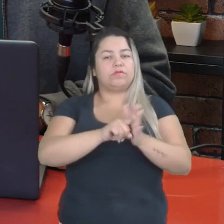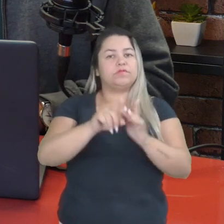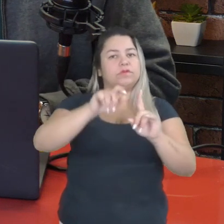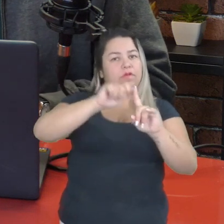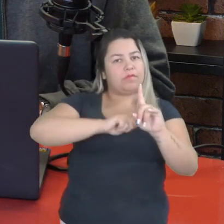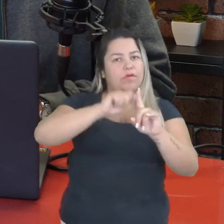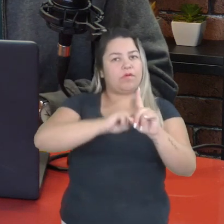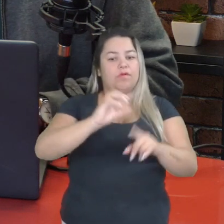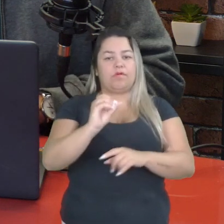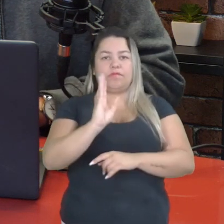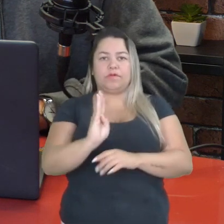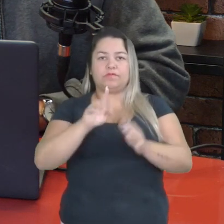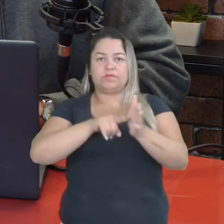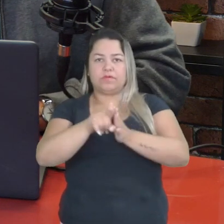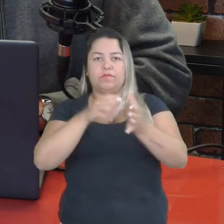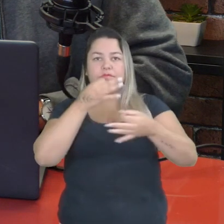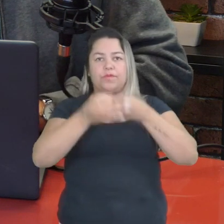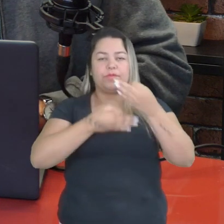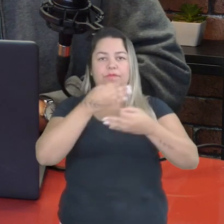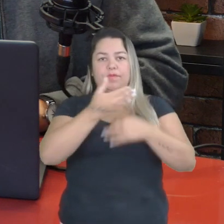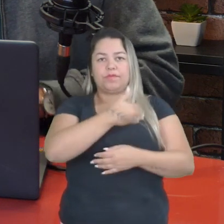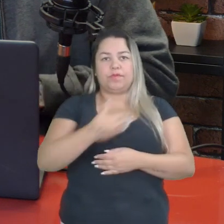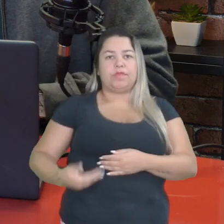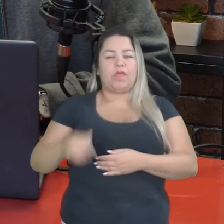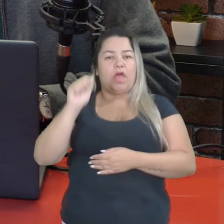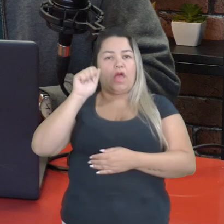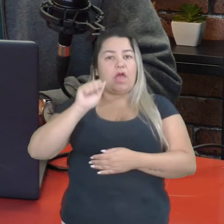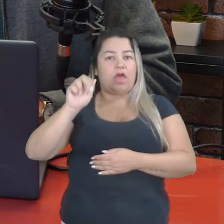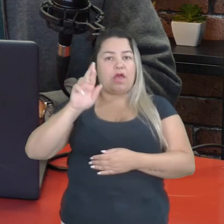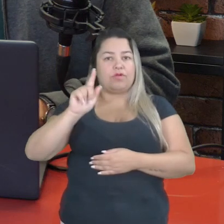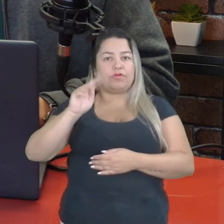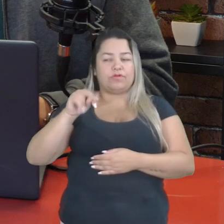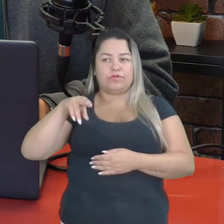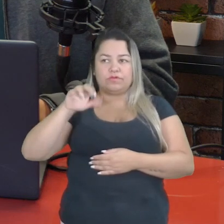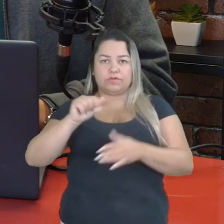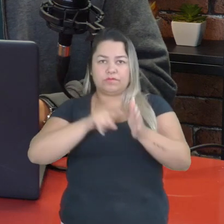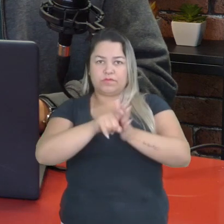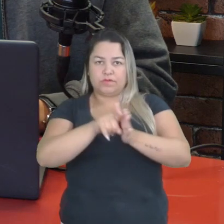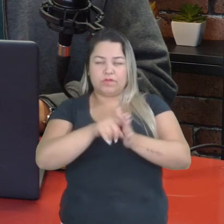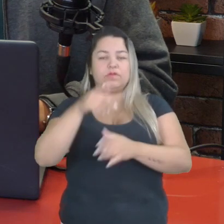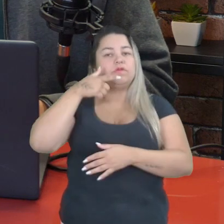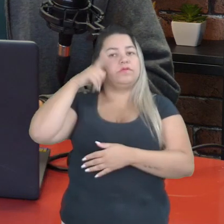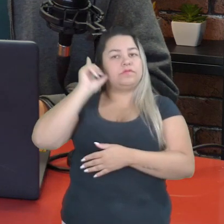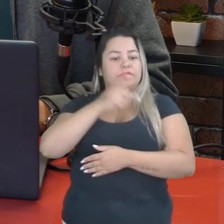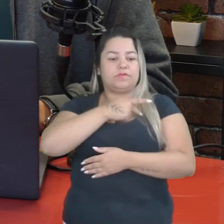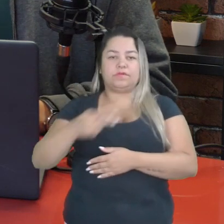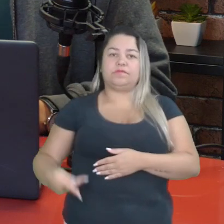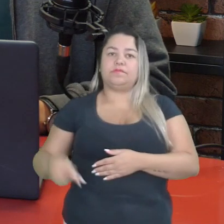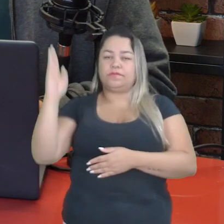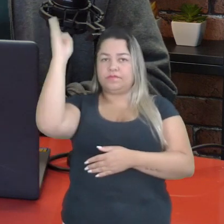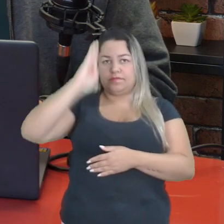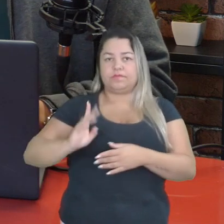atualizado mensalmente pela OB Consultoria Opinião Pública da Argentina. Em relação ao levantamento anterior, o